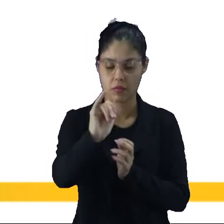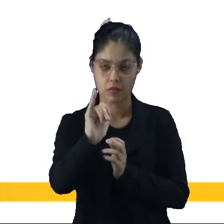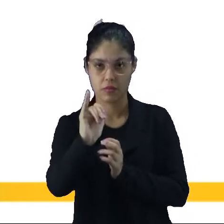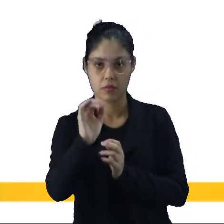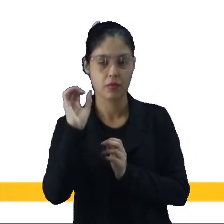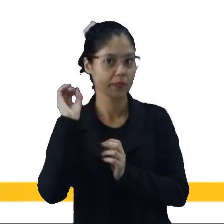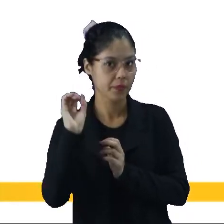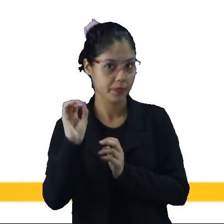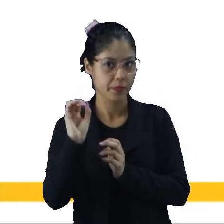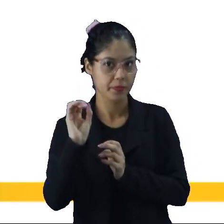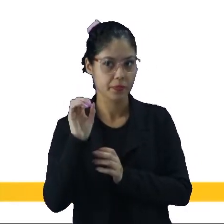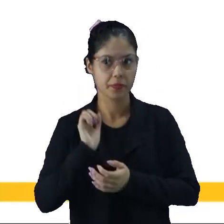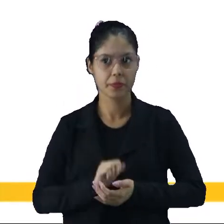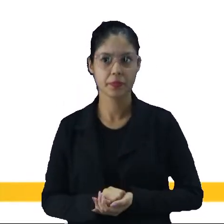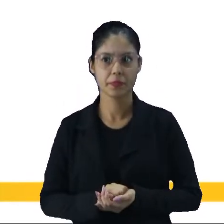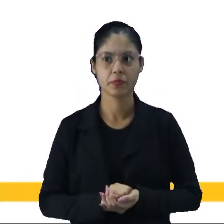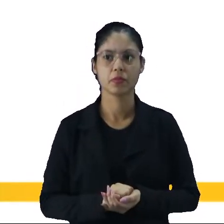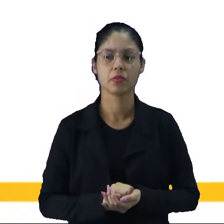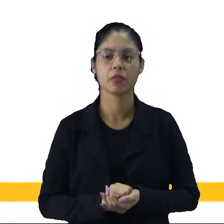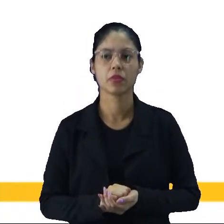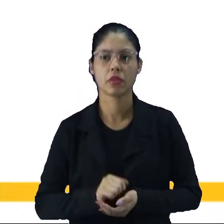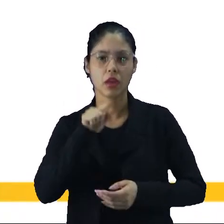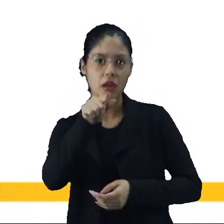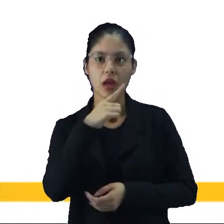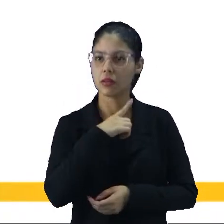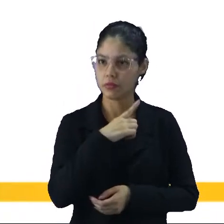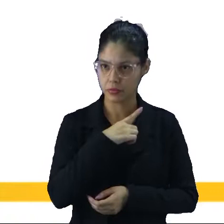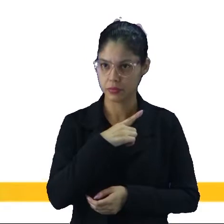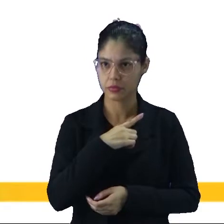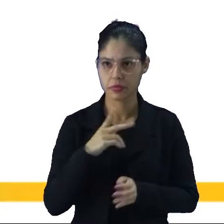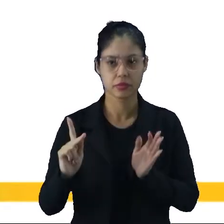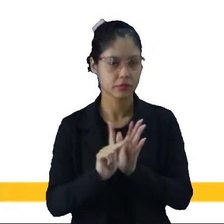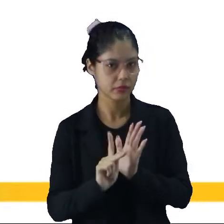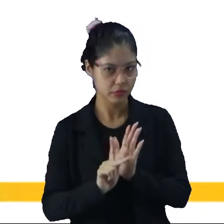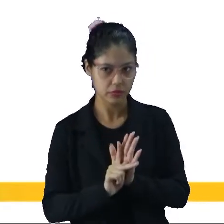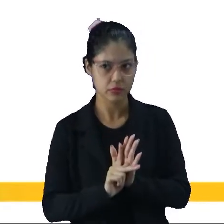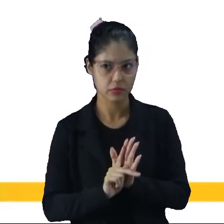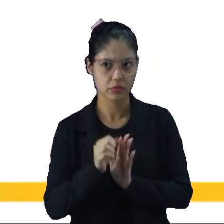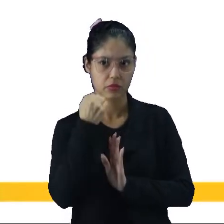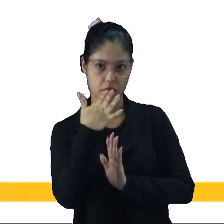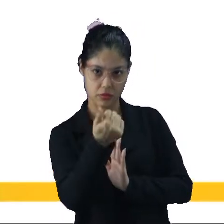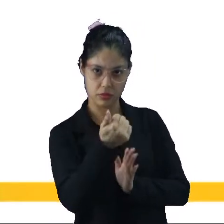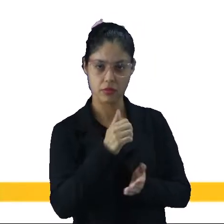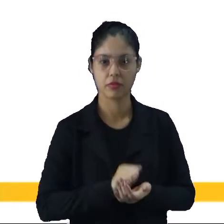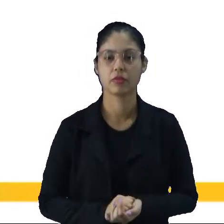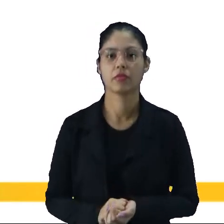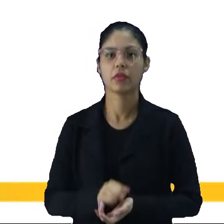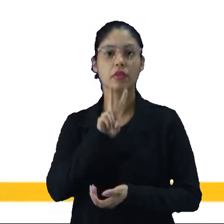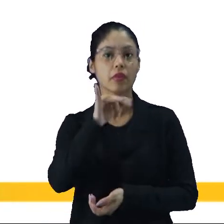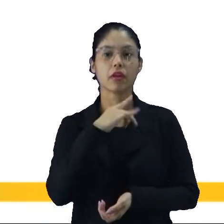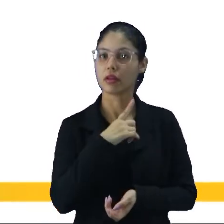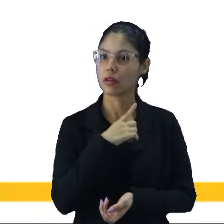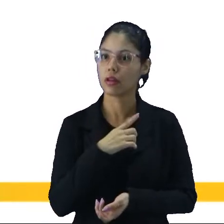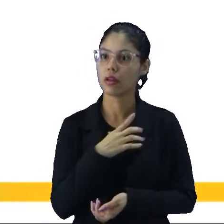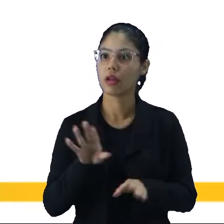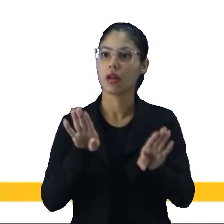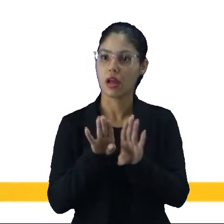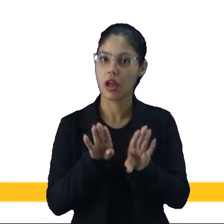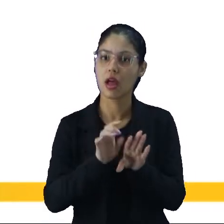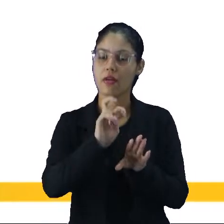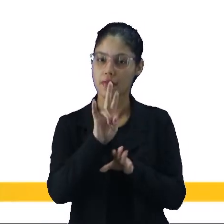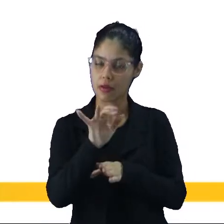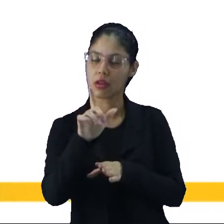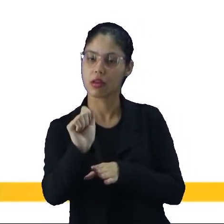é 0. Aqui, ó. Aí eu tenho essa definição. Beleza? Então ela vai ter essa variação aqui,